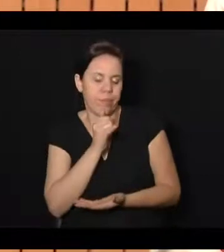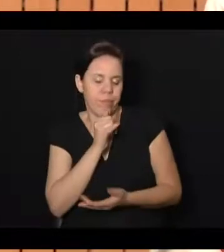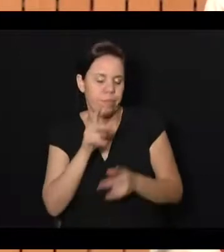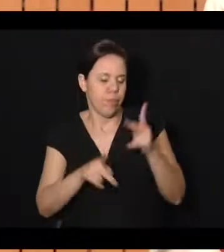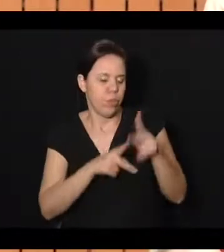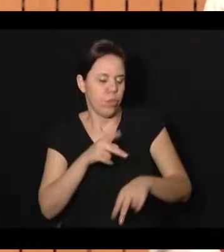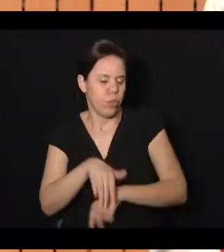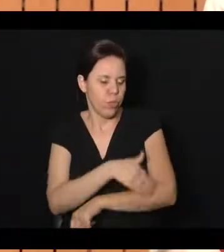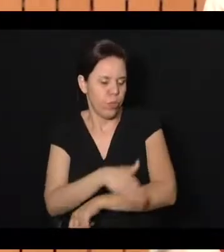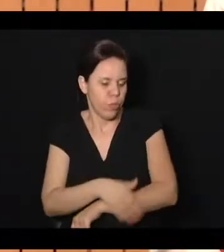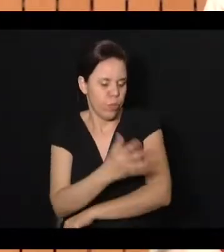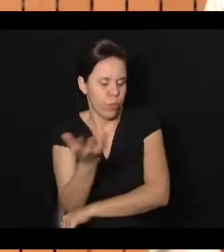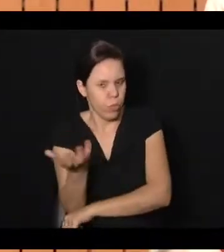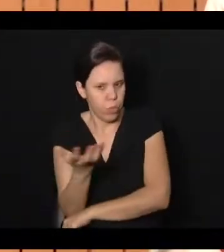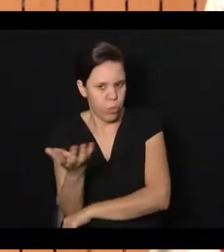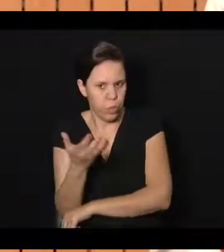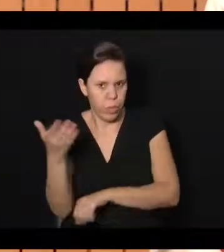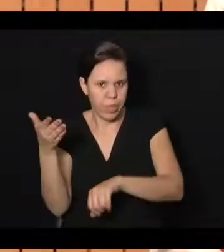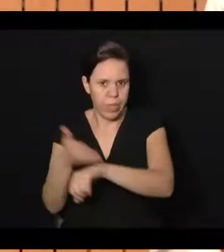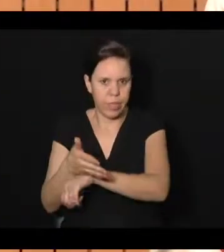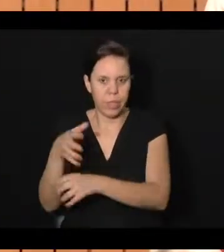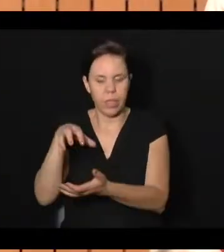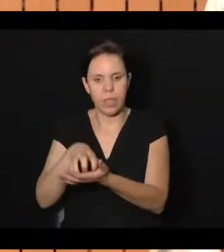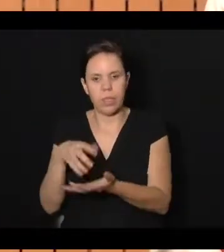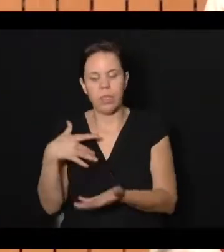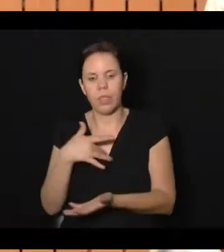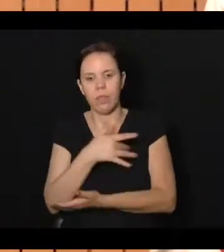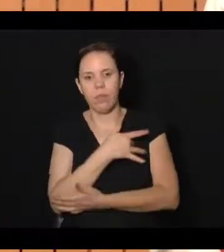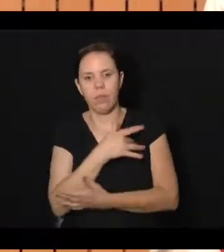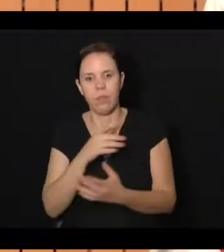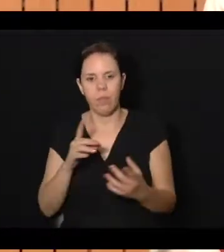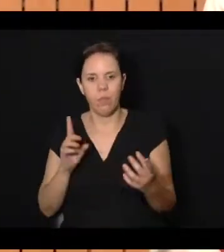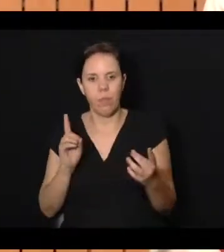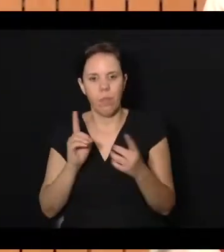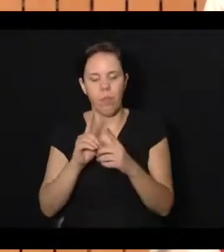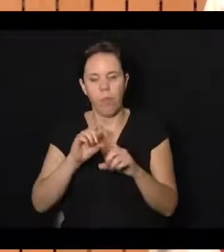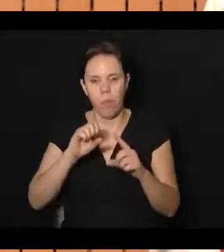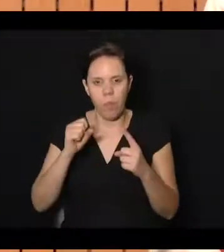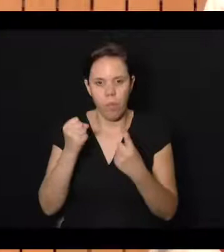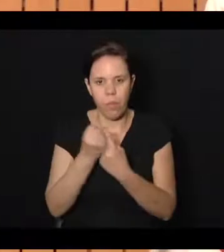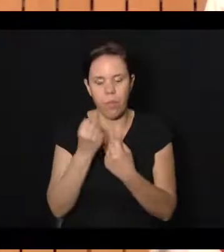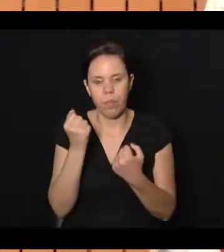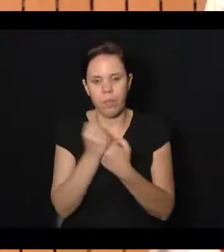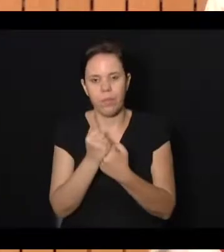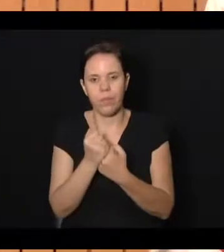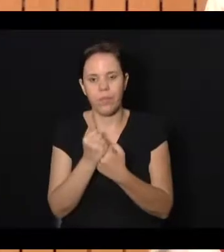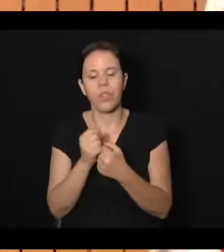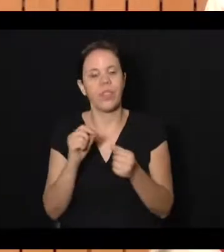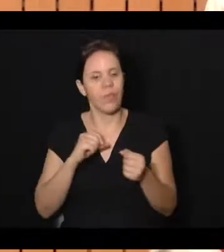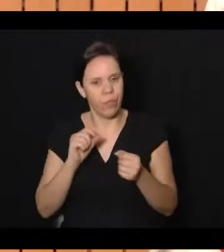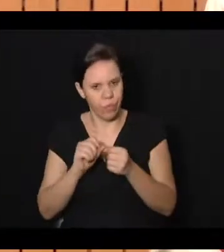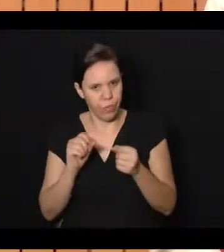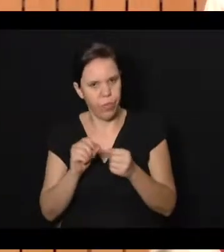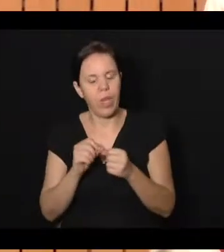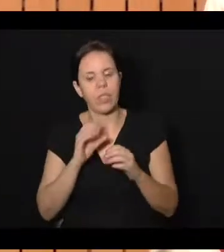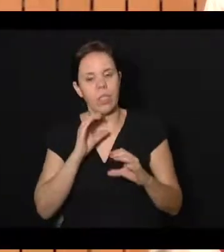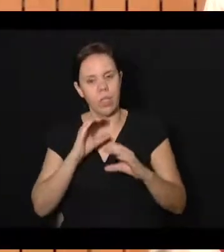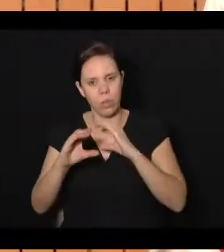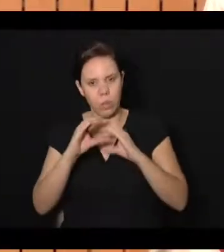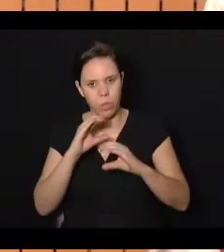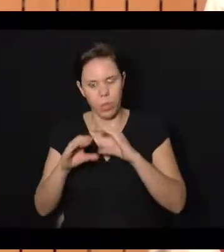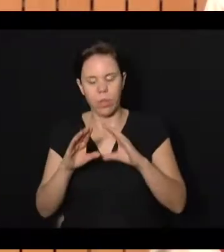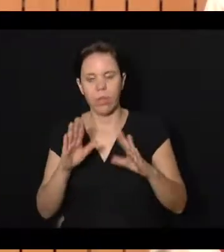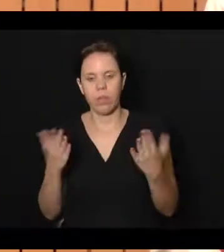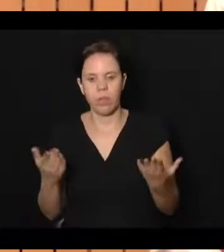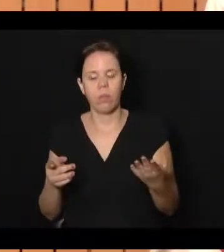acessar o serviço de saúde na maioria das vezes o serviço de assistência ele faz essa intermediação o serviço de abordagem que hoje no